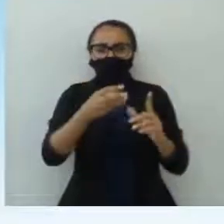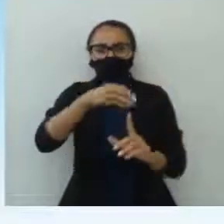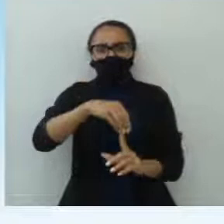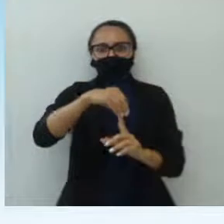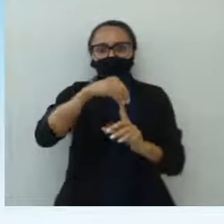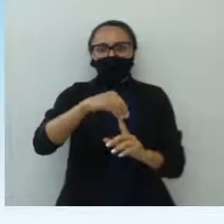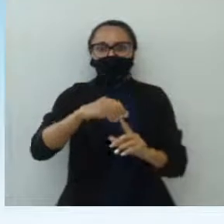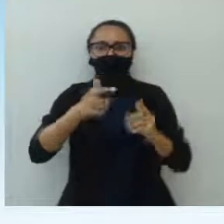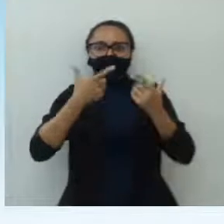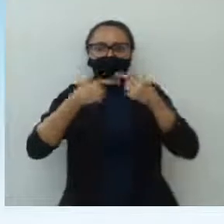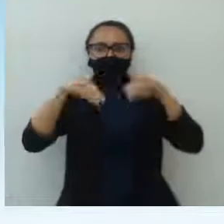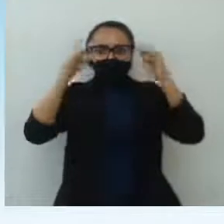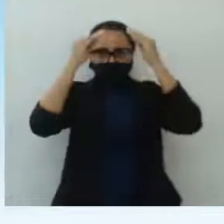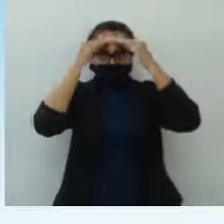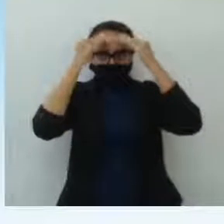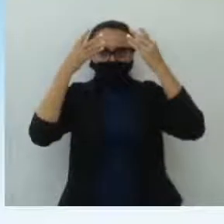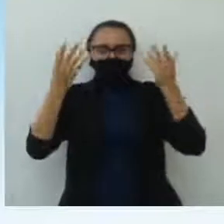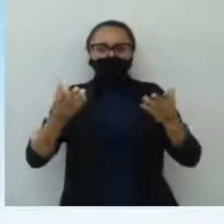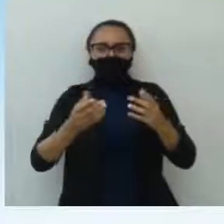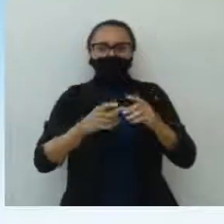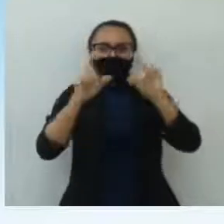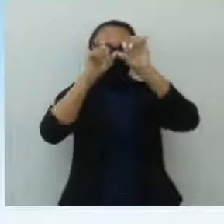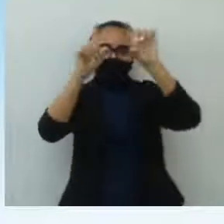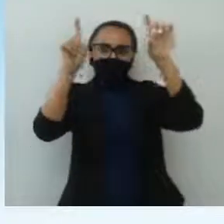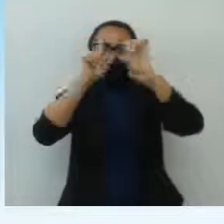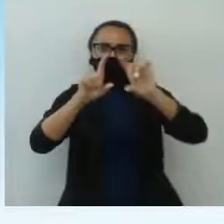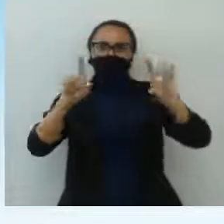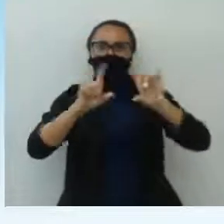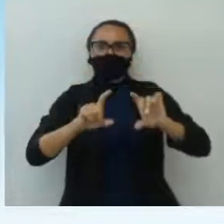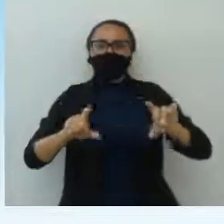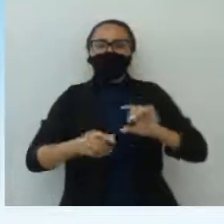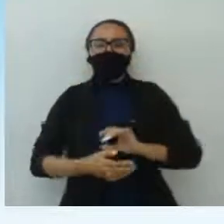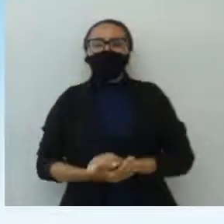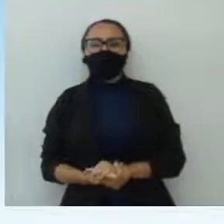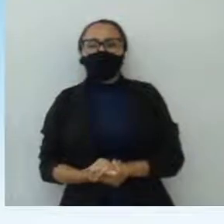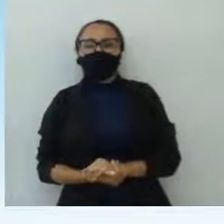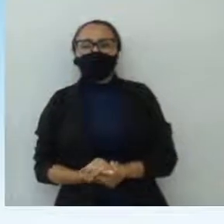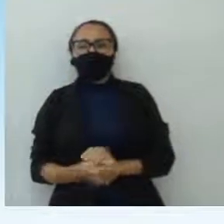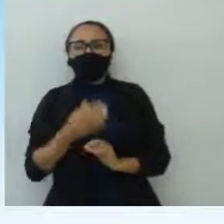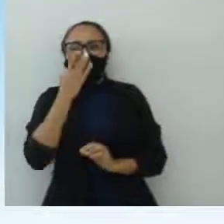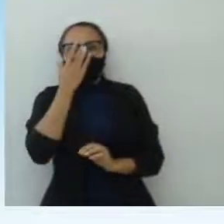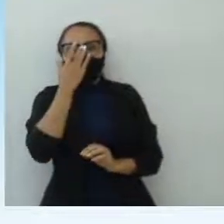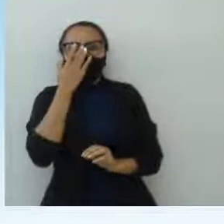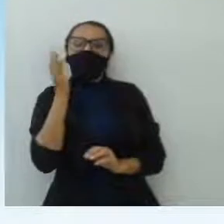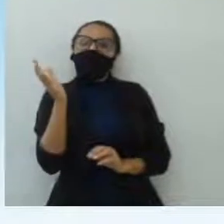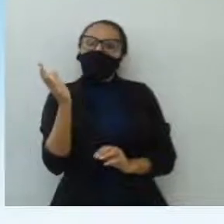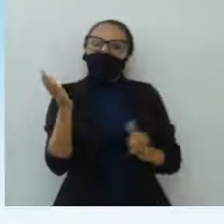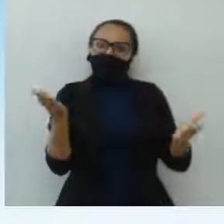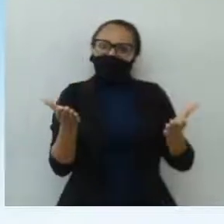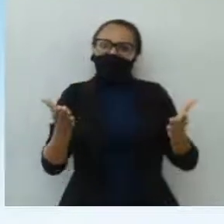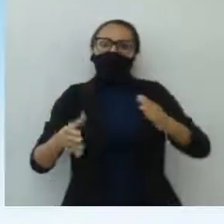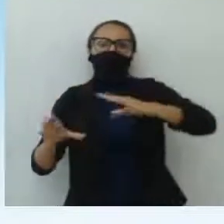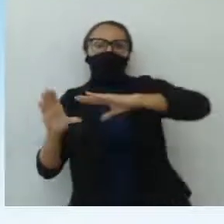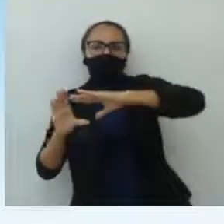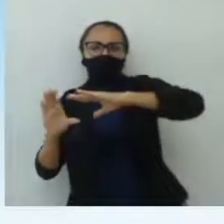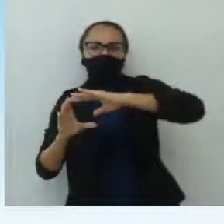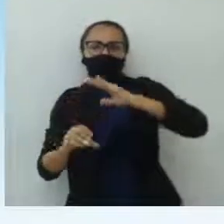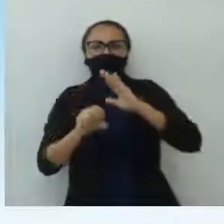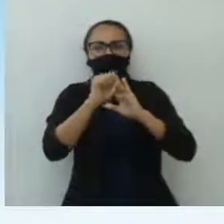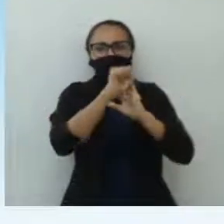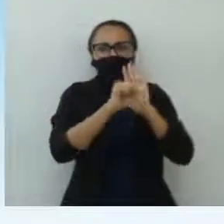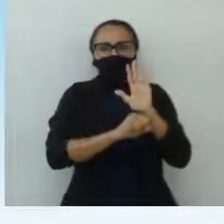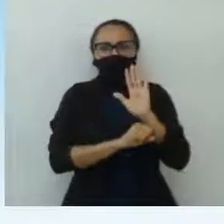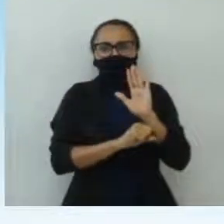linguagem que é usada na tragédia é o verso. Mas vamos puxar para a dramaturgia contemporânea, vamos trazer mais para cá. Então, no início do século